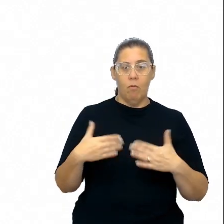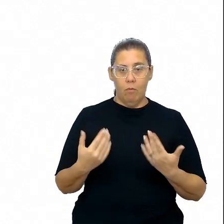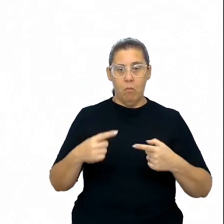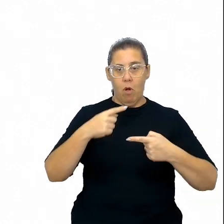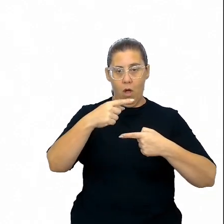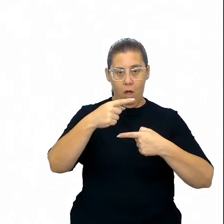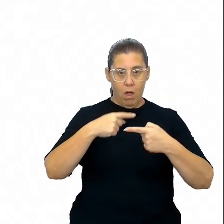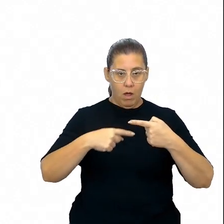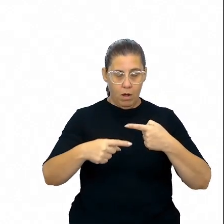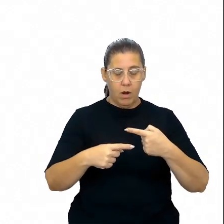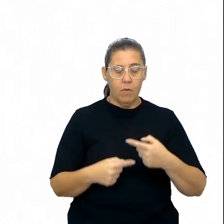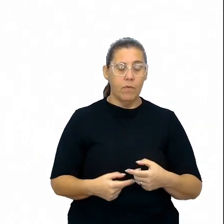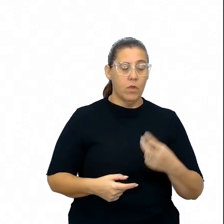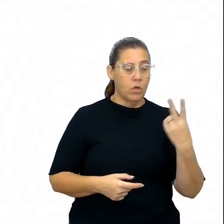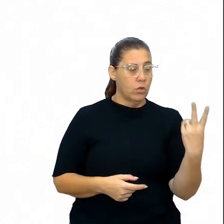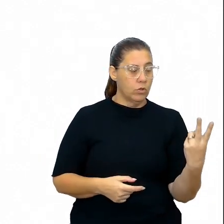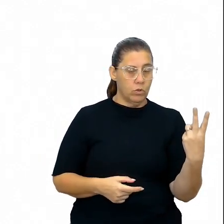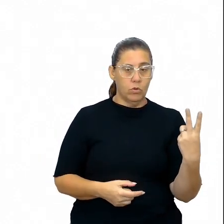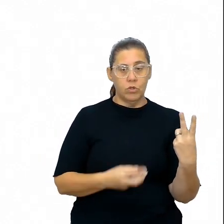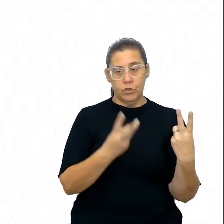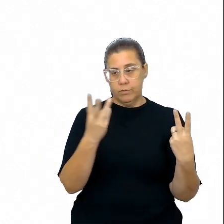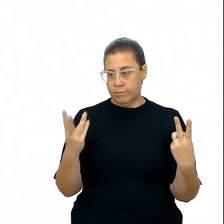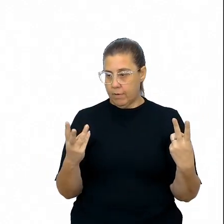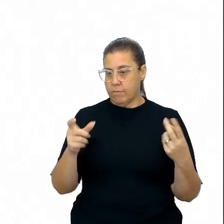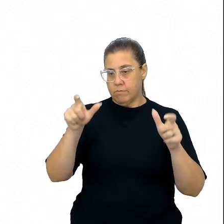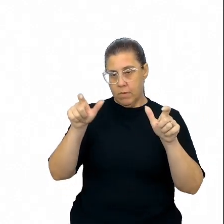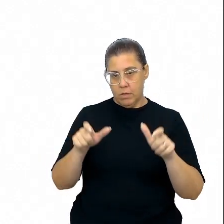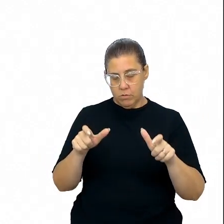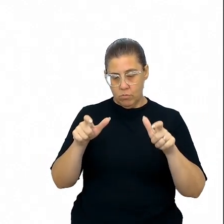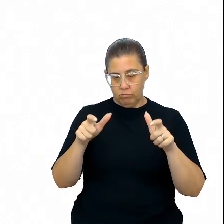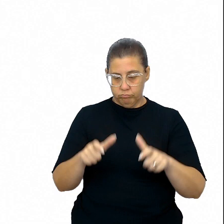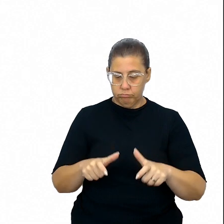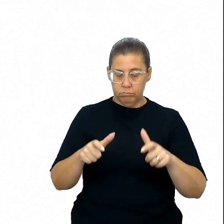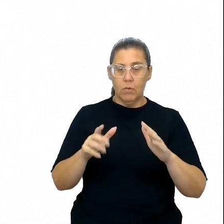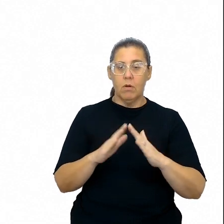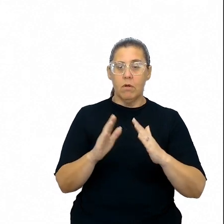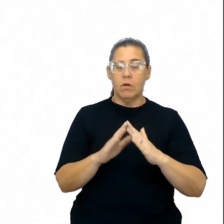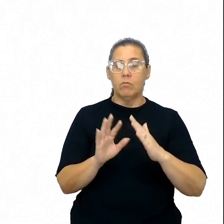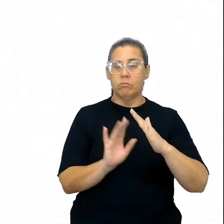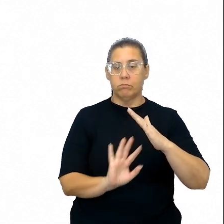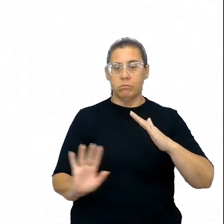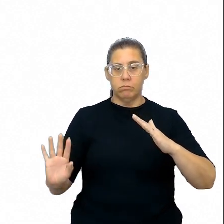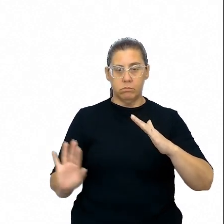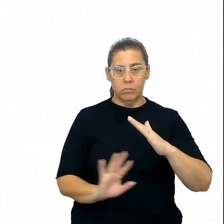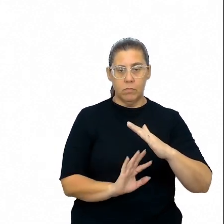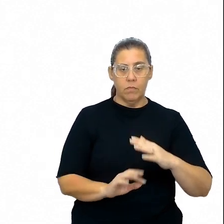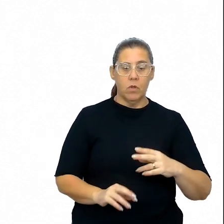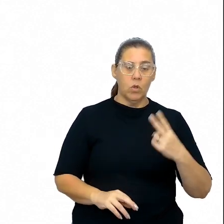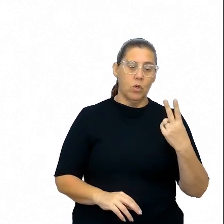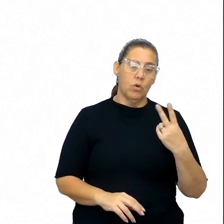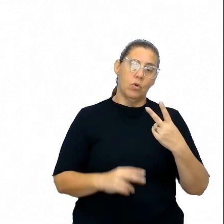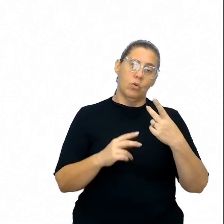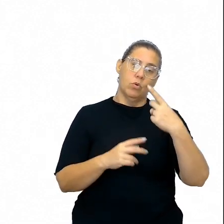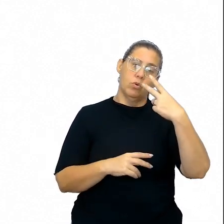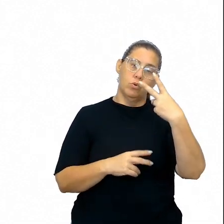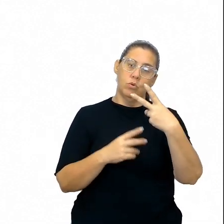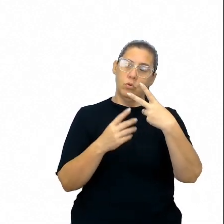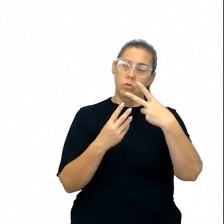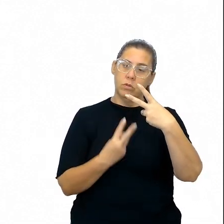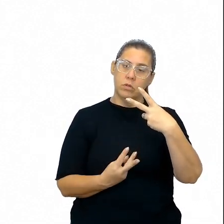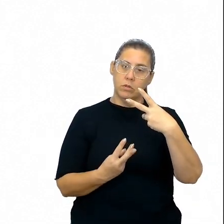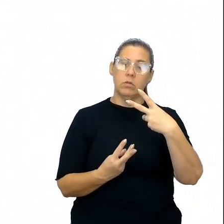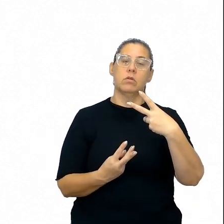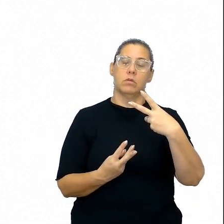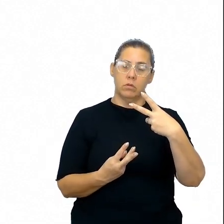razão. 2 de cada 3 habitantes de uma cidade são imigrantes. A razão é de 2/3,